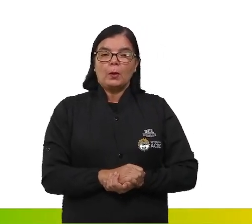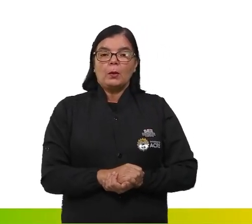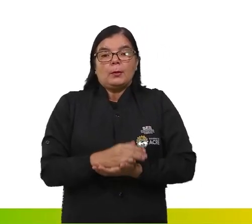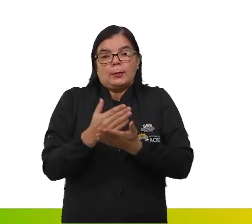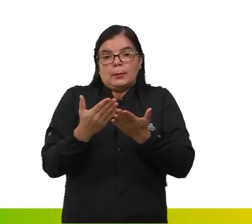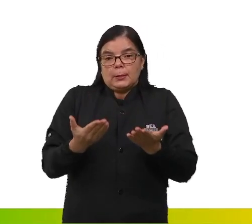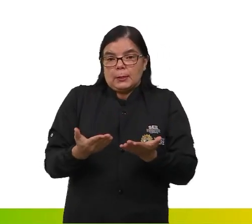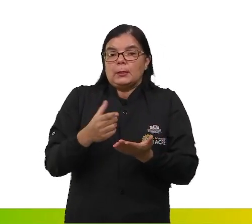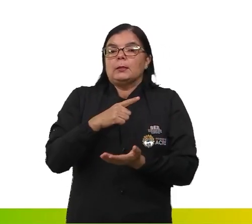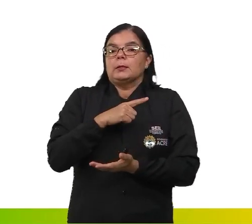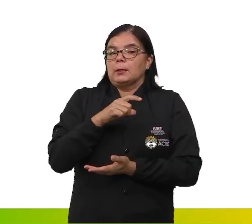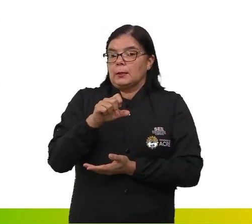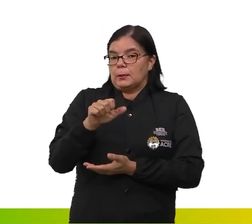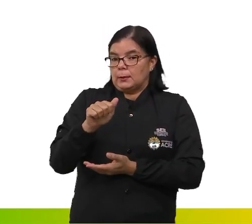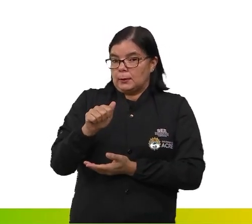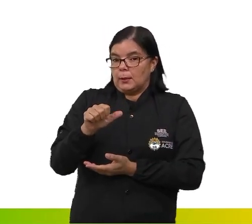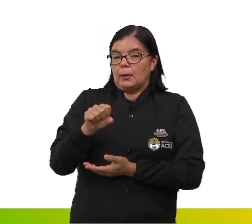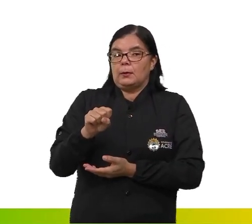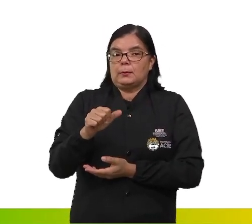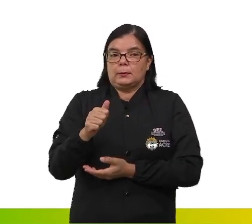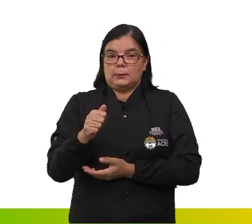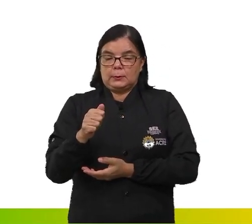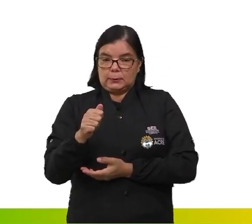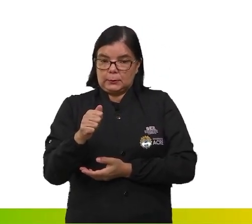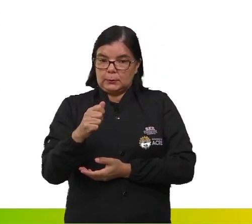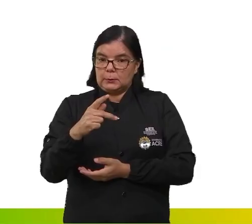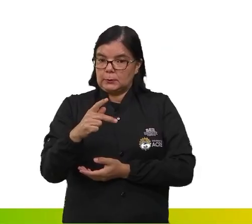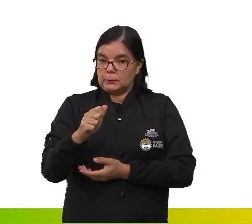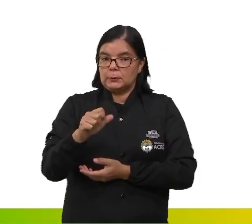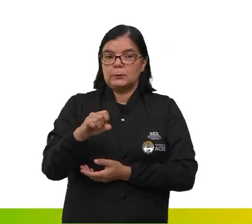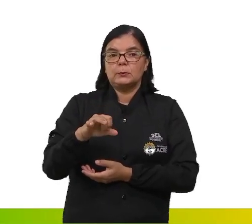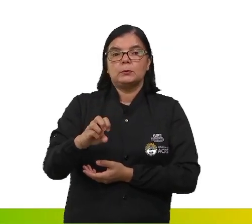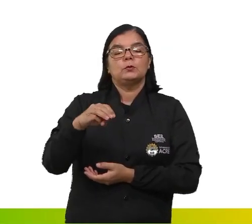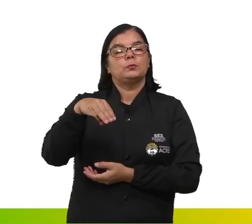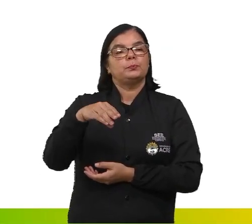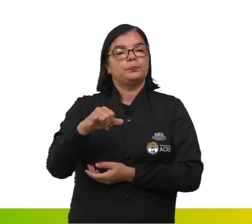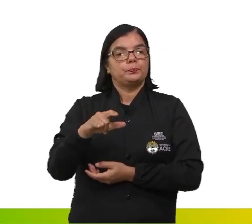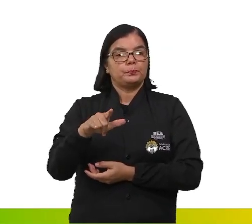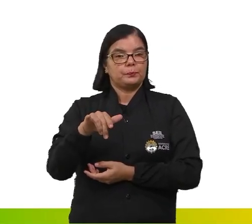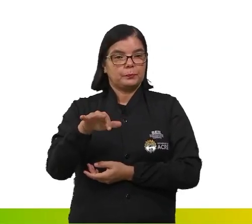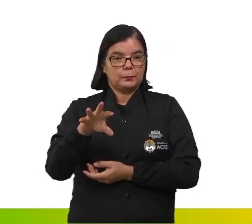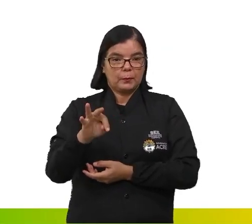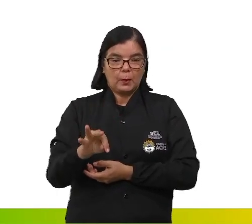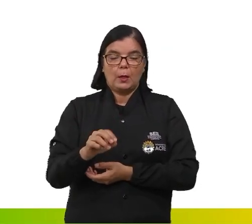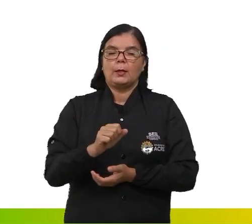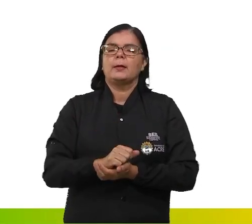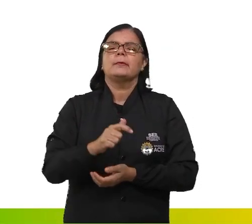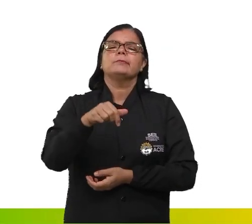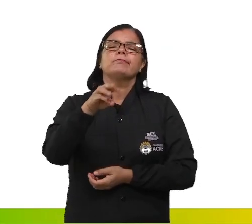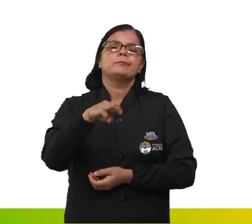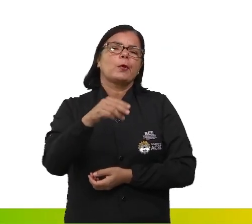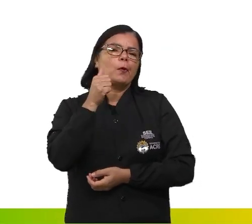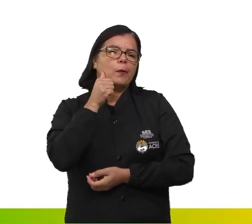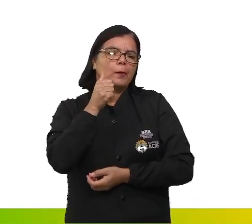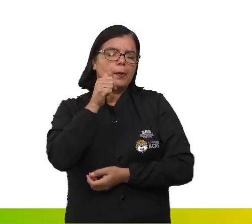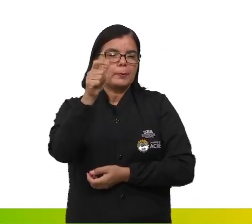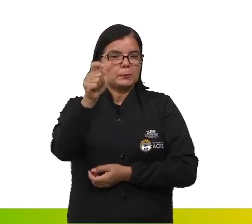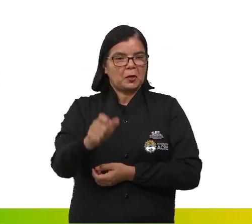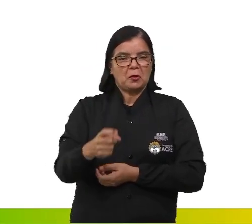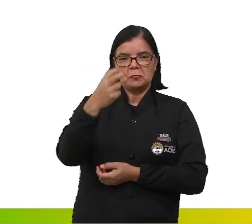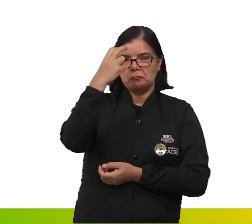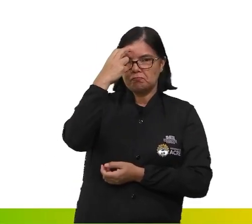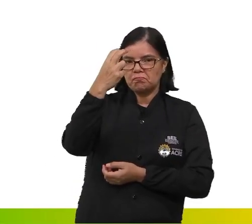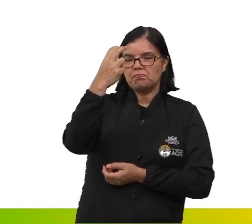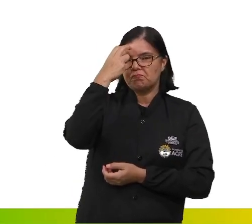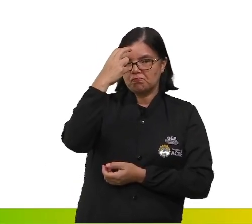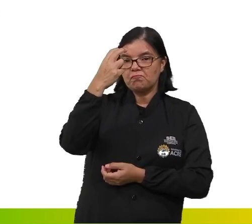Bom, e aí nós temos a grande figura de Aspásia de Mileto. Quem era essa mulher? Então, uma intelectual